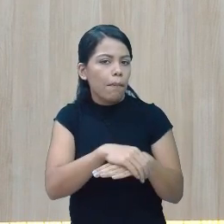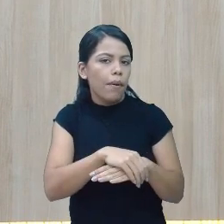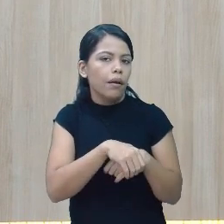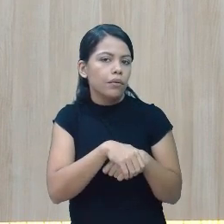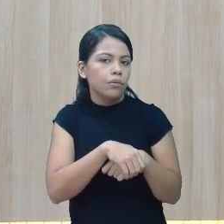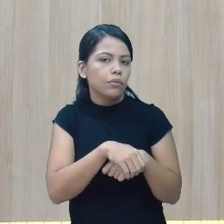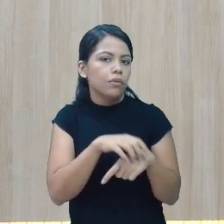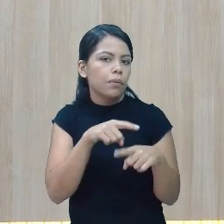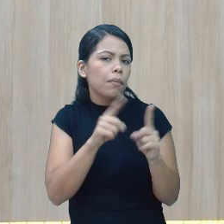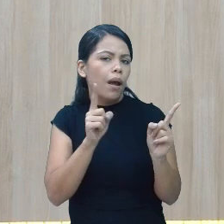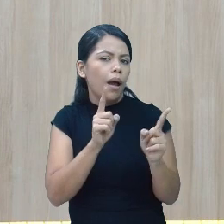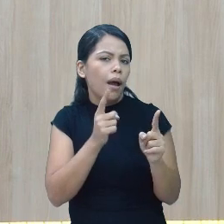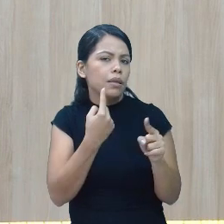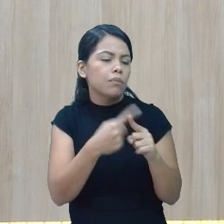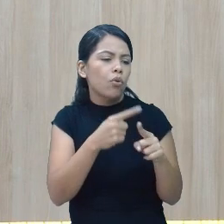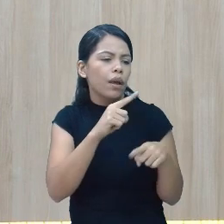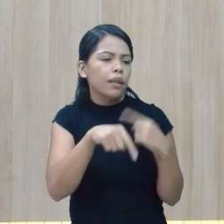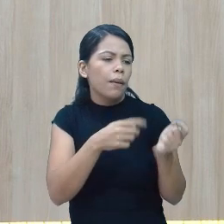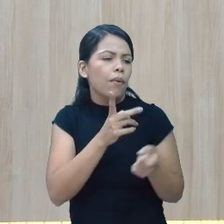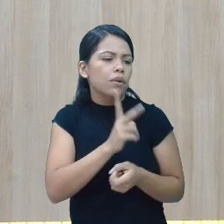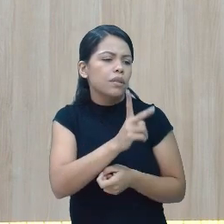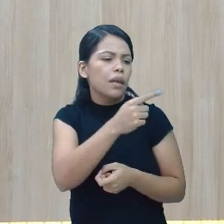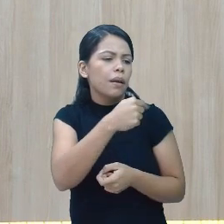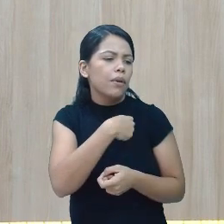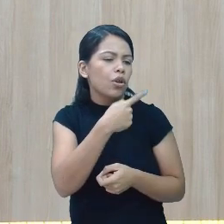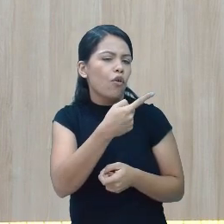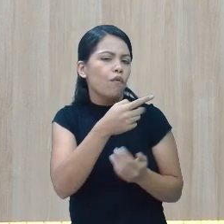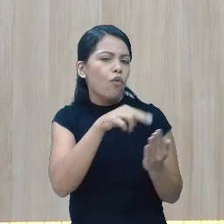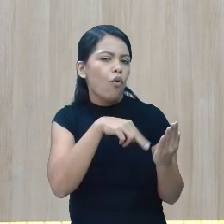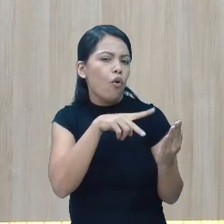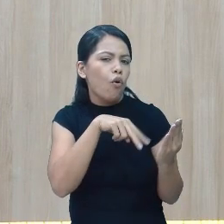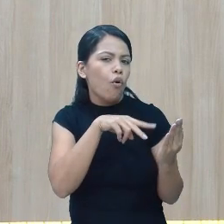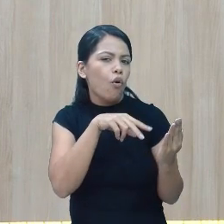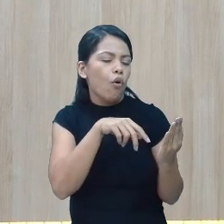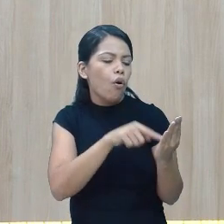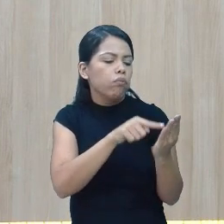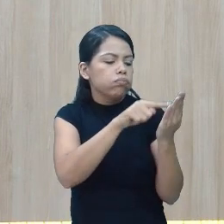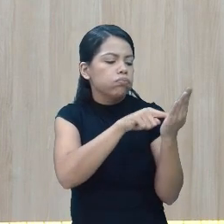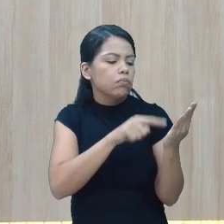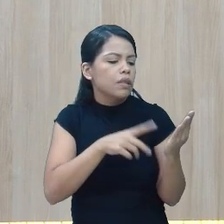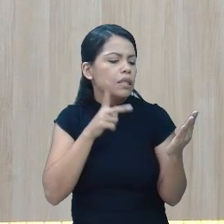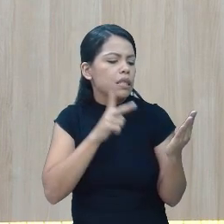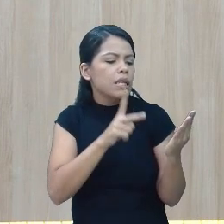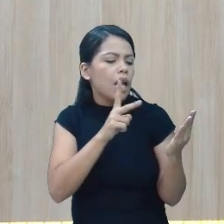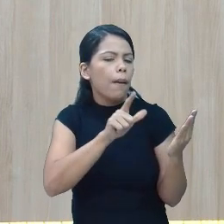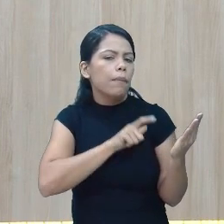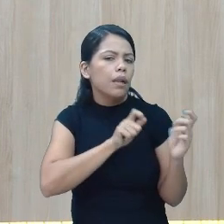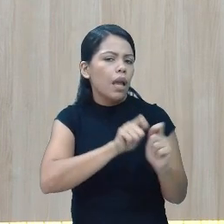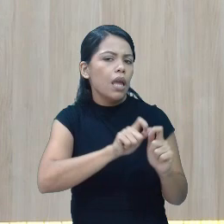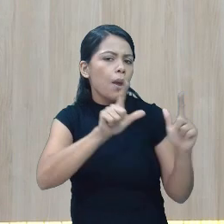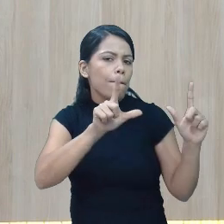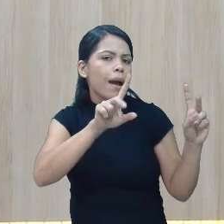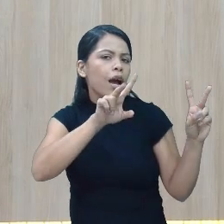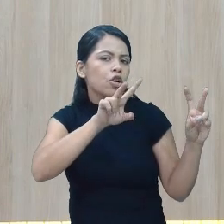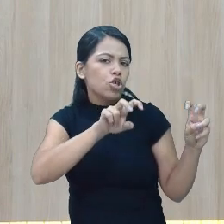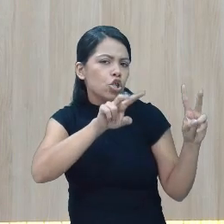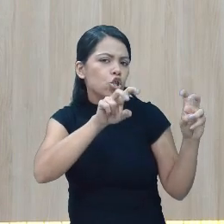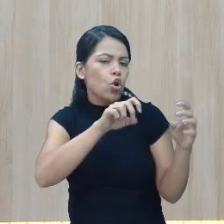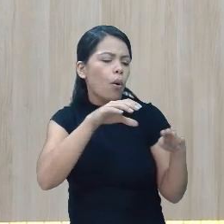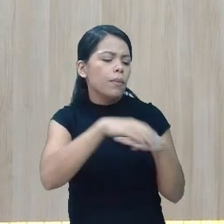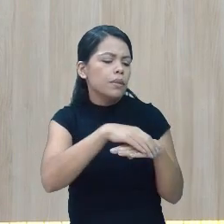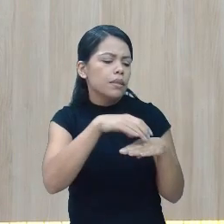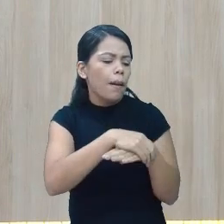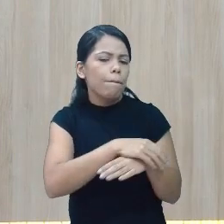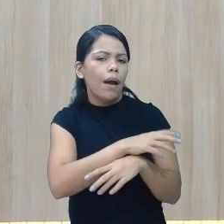depois, toda vez que eu vou usar a internet, fica aparecendo propaganda de tênis ou propaganda de coisas relacionadas àquele